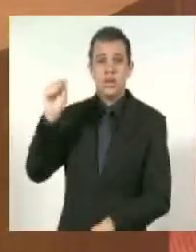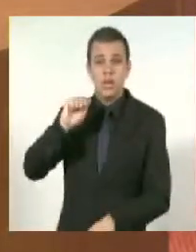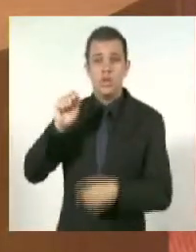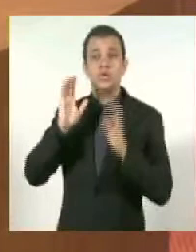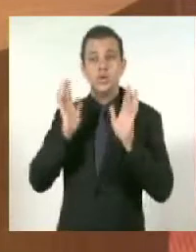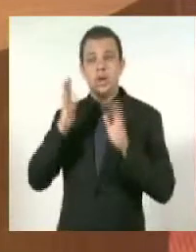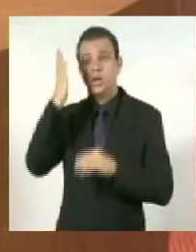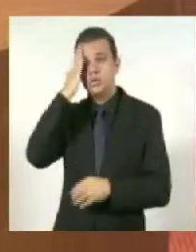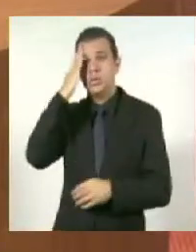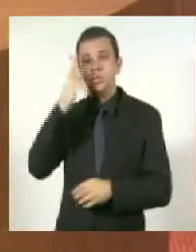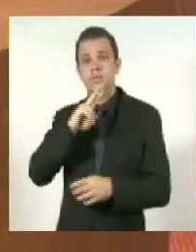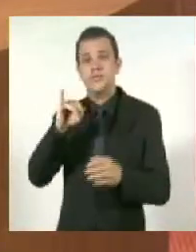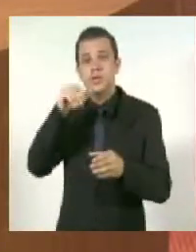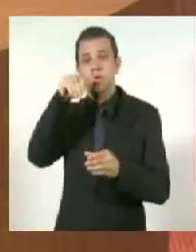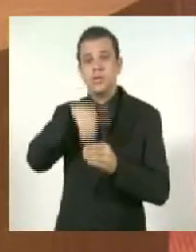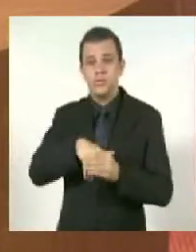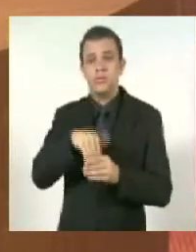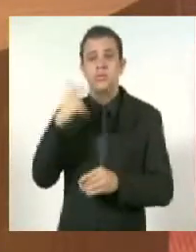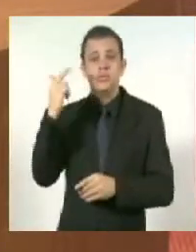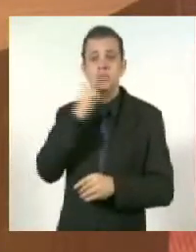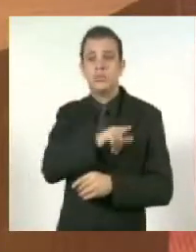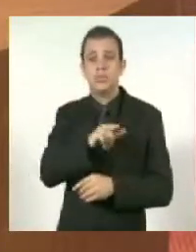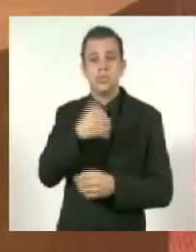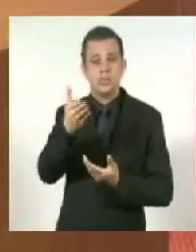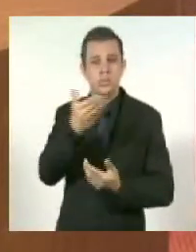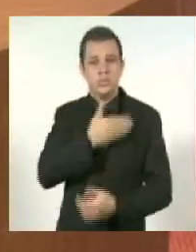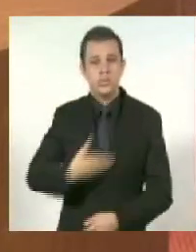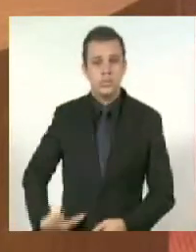do governador Flávio Dino.